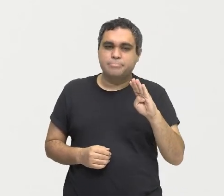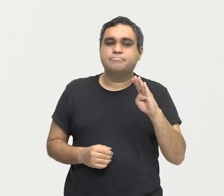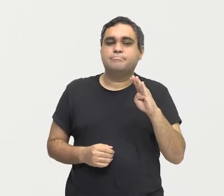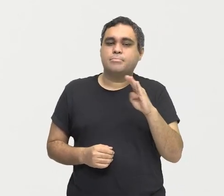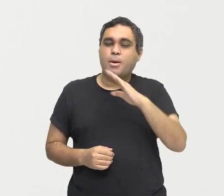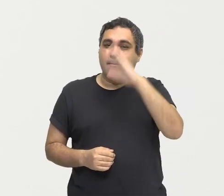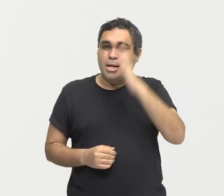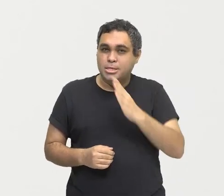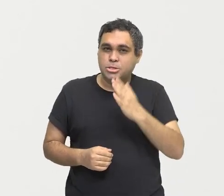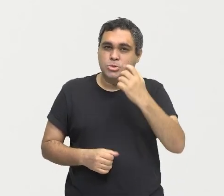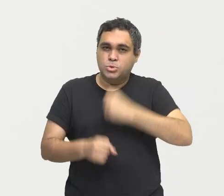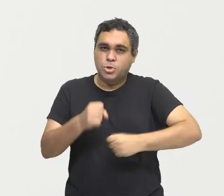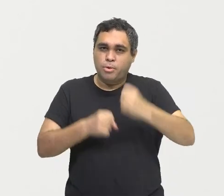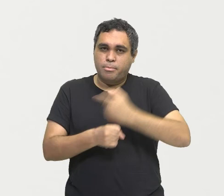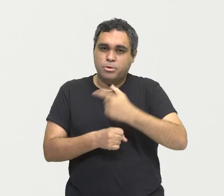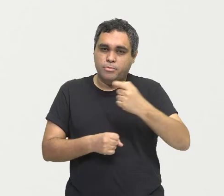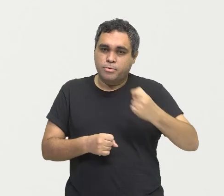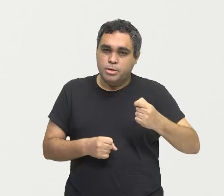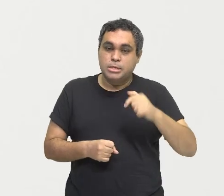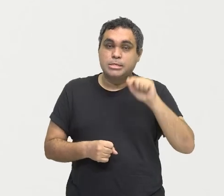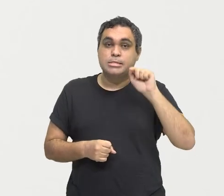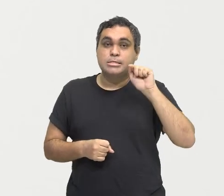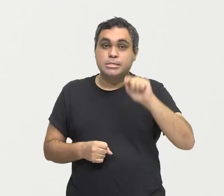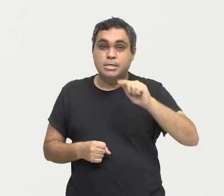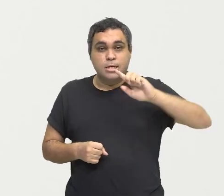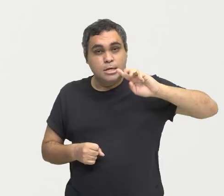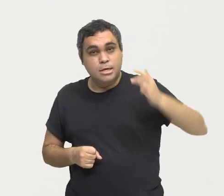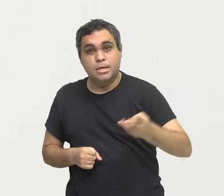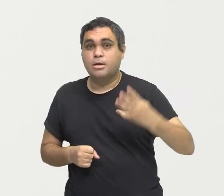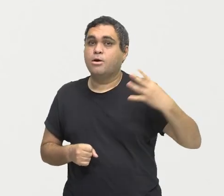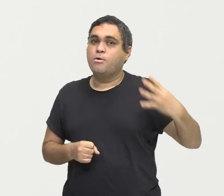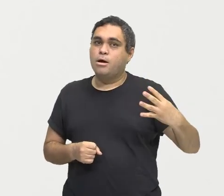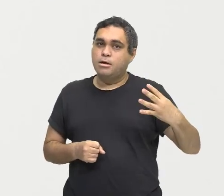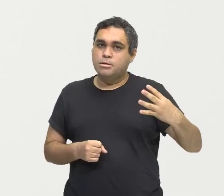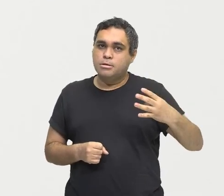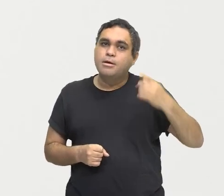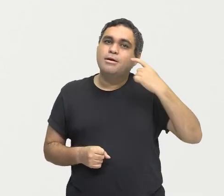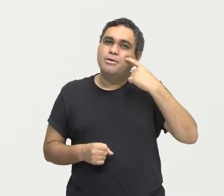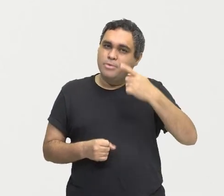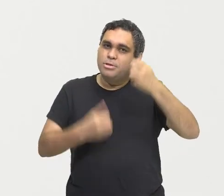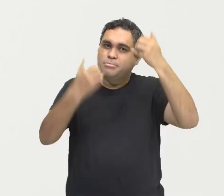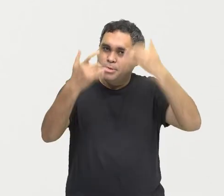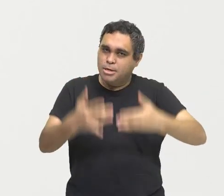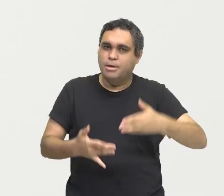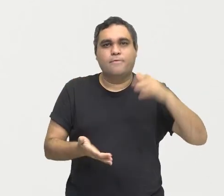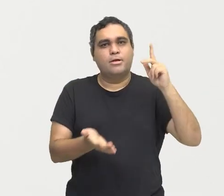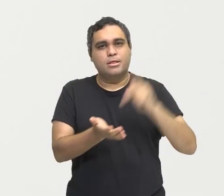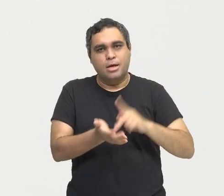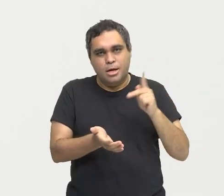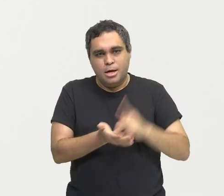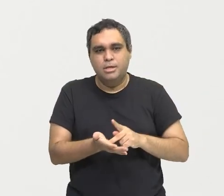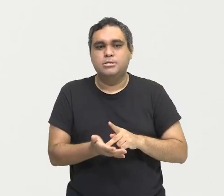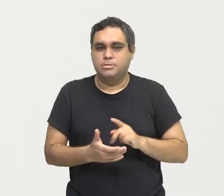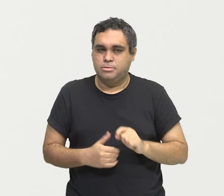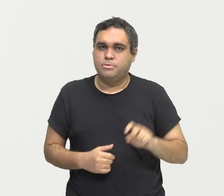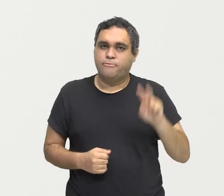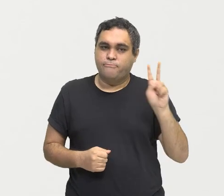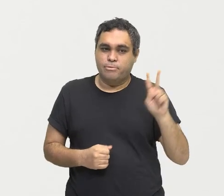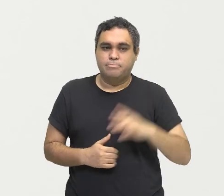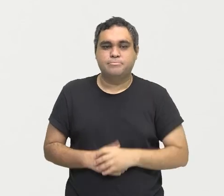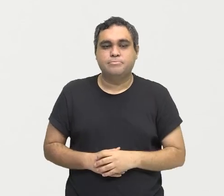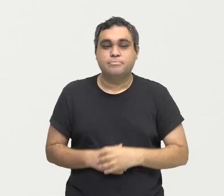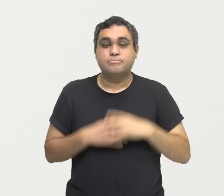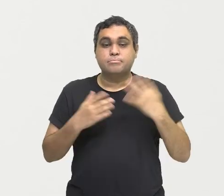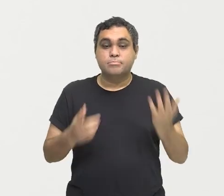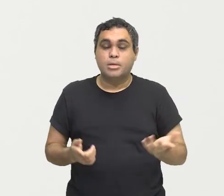7,4 trilhões de reais. Nós verificamos que vai ser verdadeiro, tá? No segundo item, a